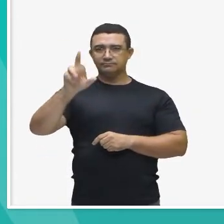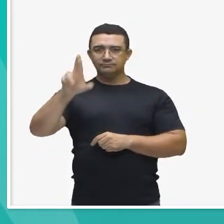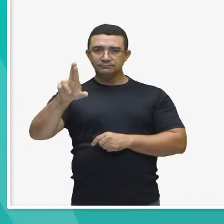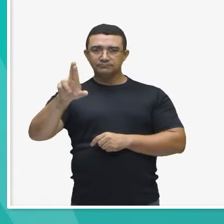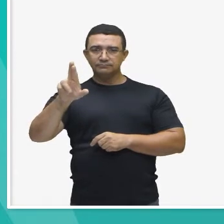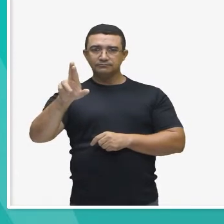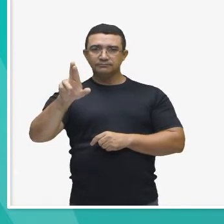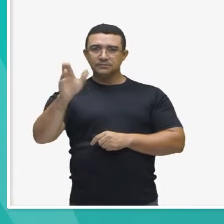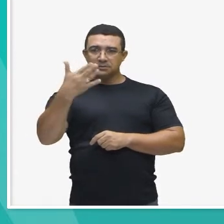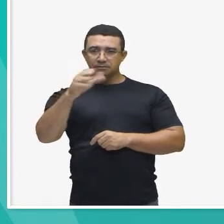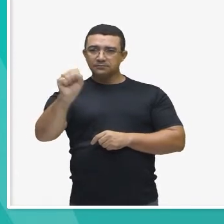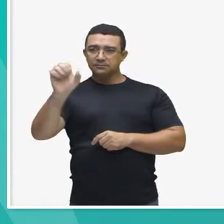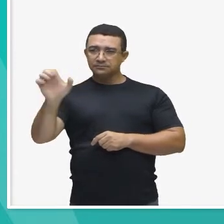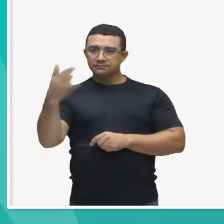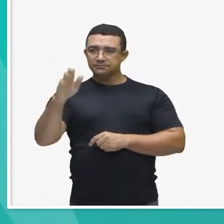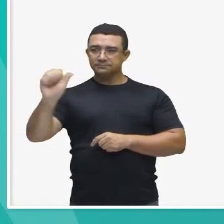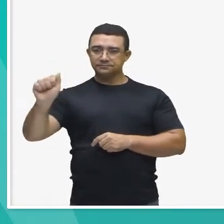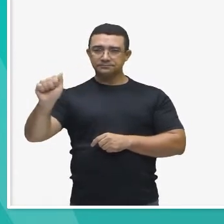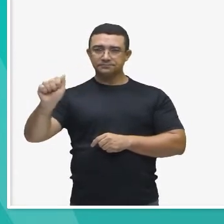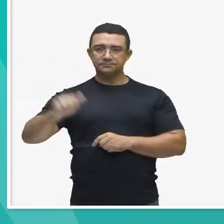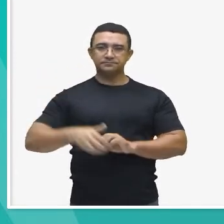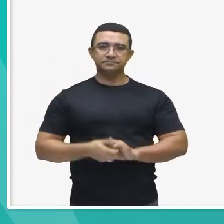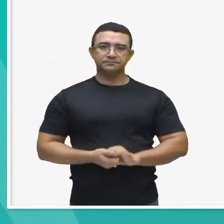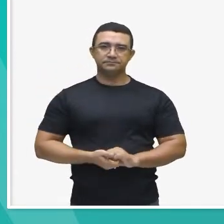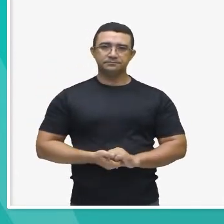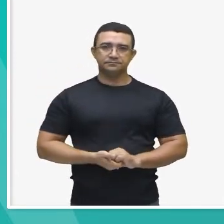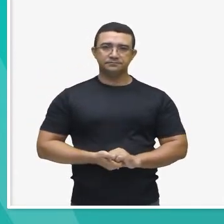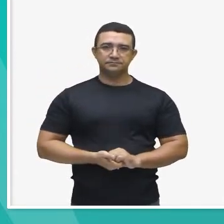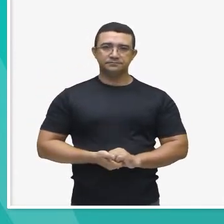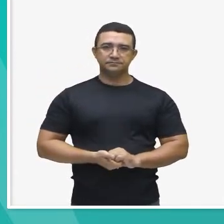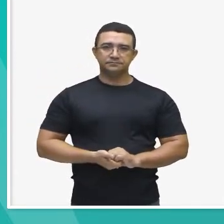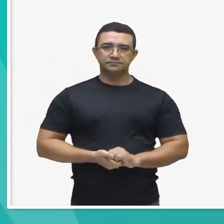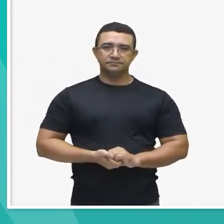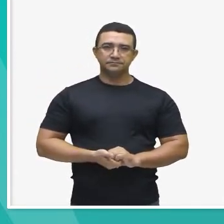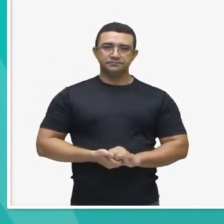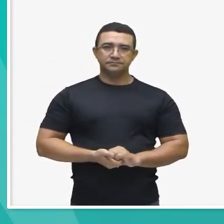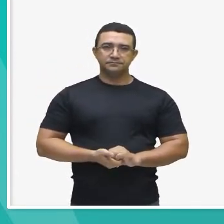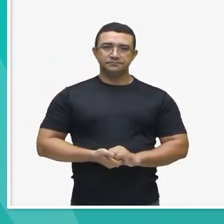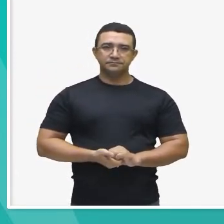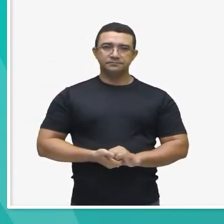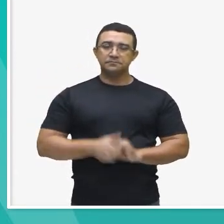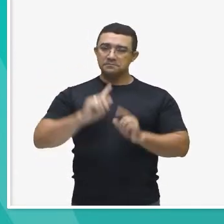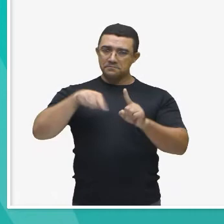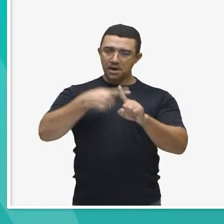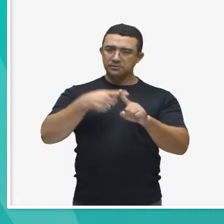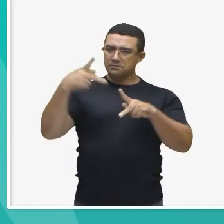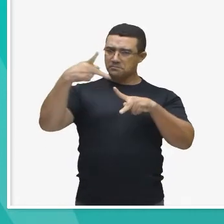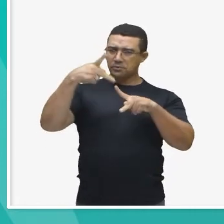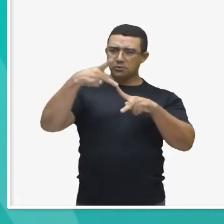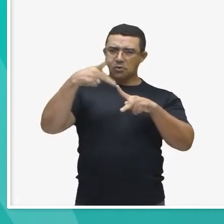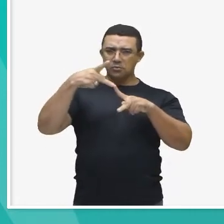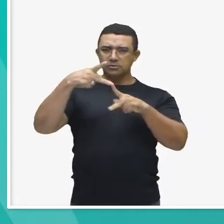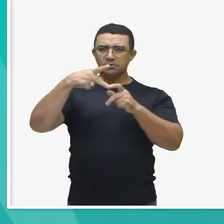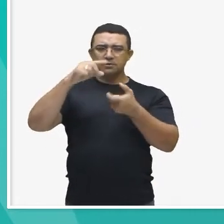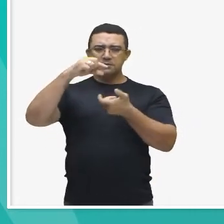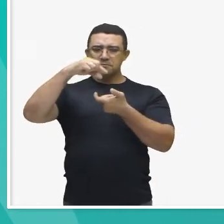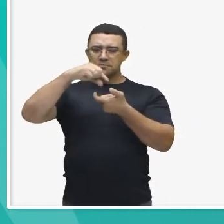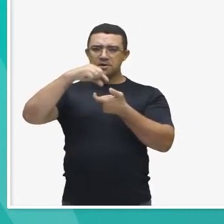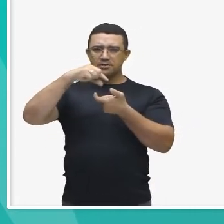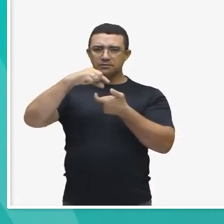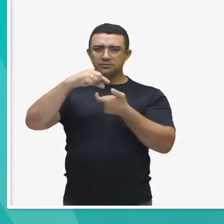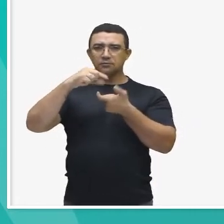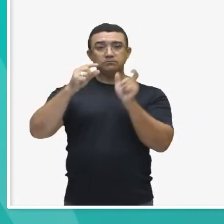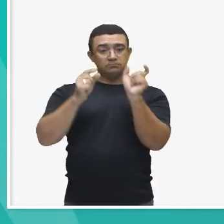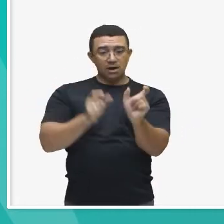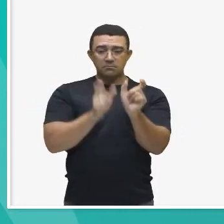realizar, né? Aí nós temos a forma verbal no infinitivo, mais o pronome no meio, a,